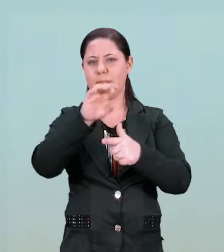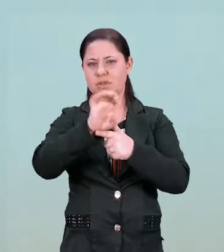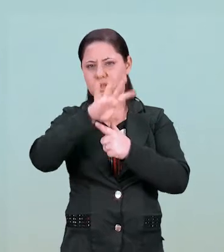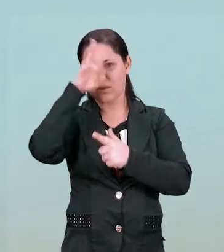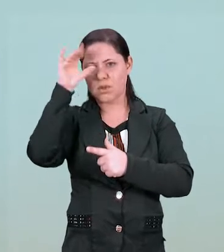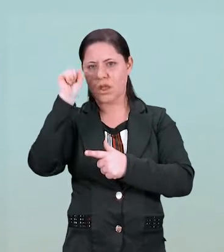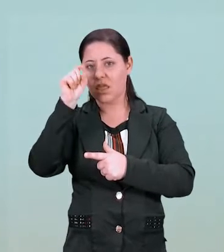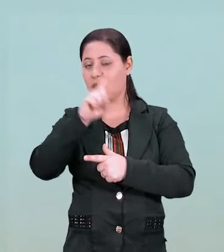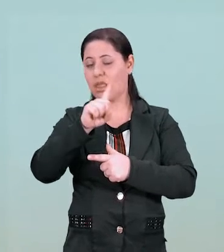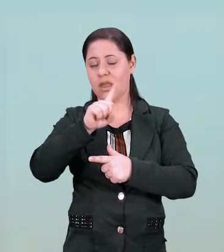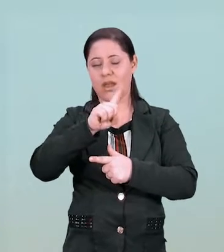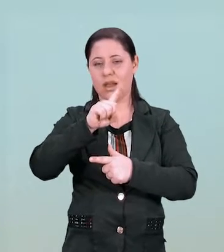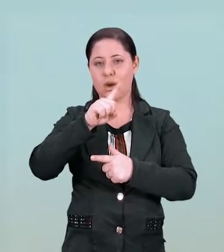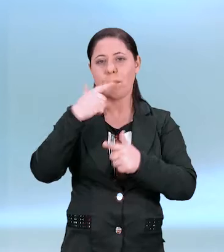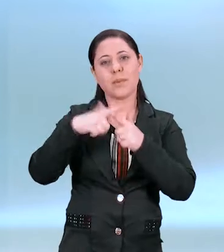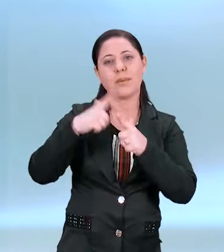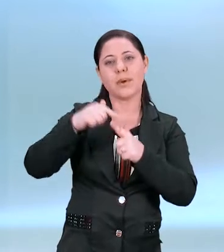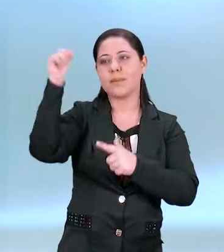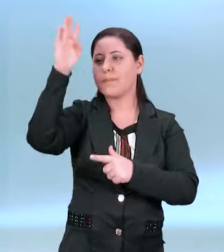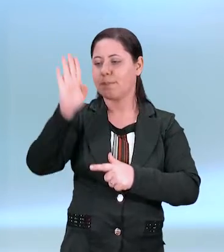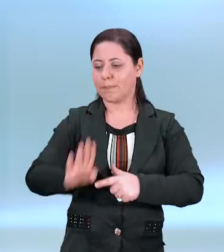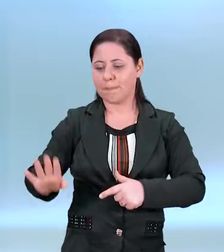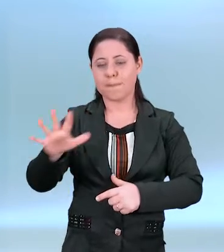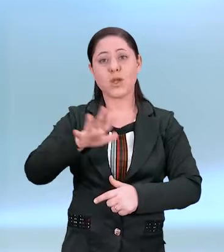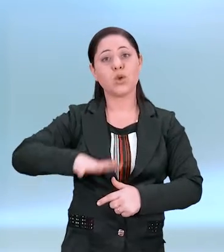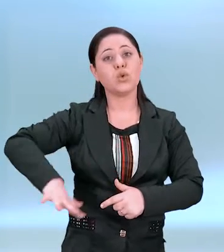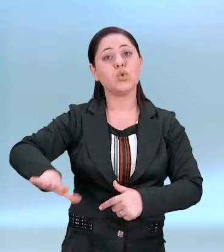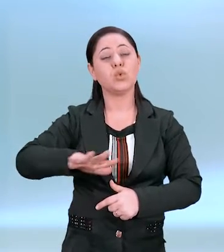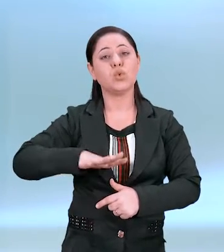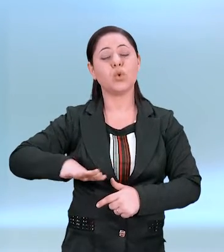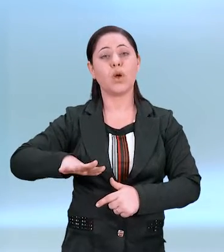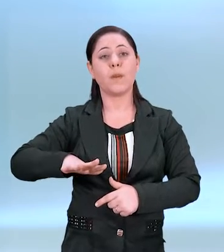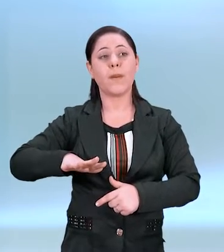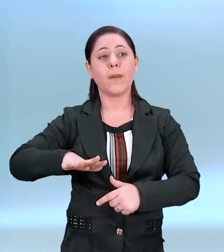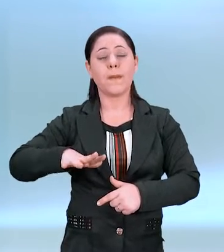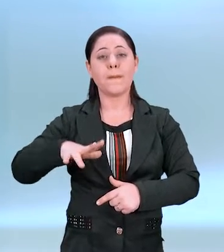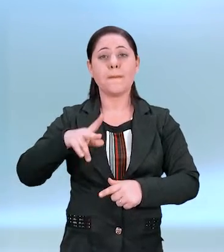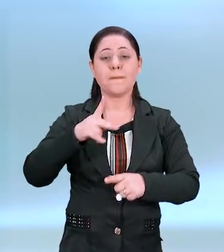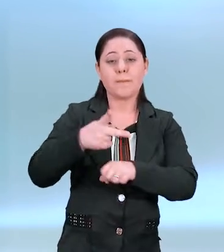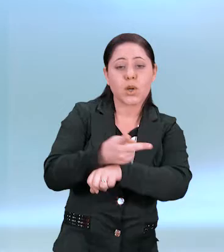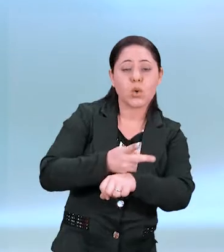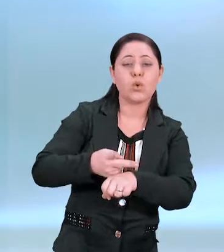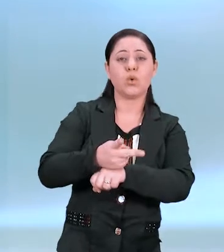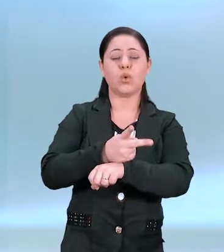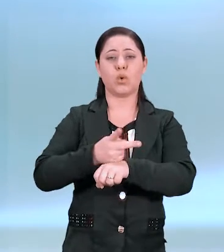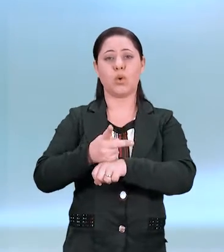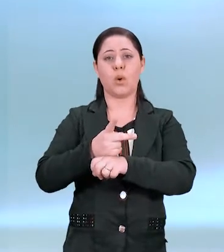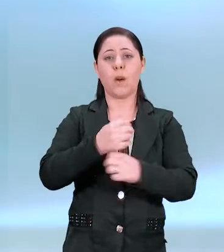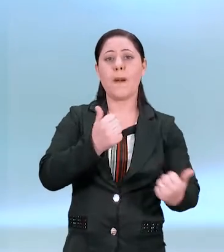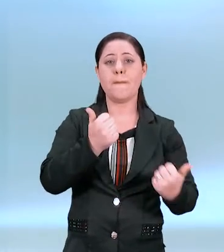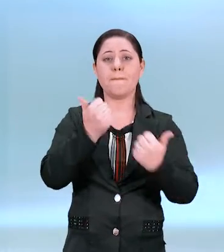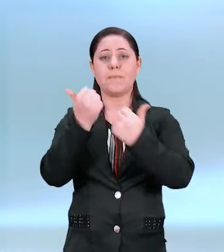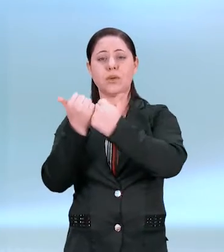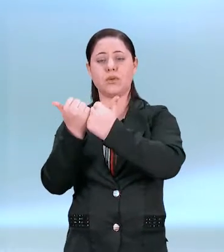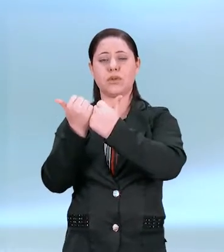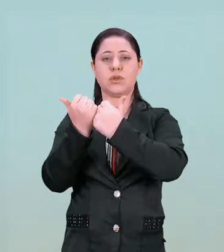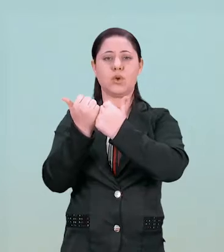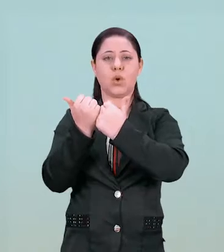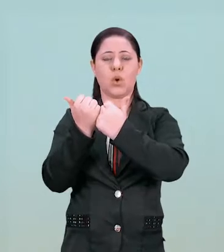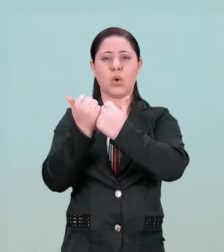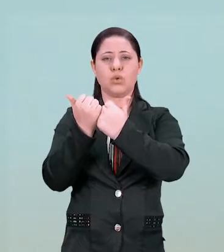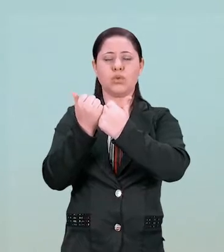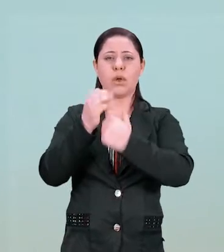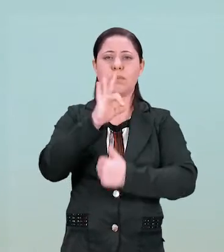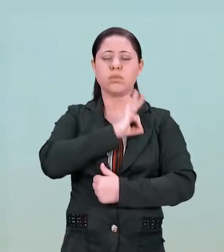inteiro. Quando a gente busca este apoio do governo federal, do Ministério da Justiça e Segurança Pública para a atuação na